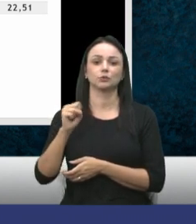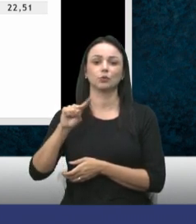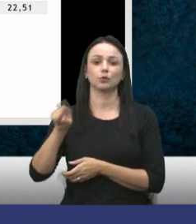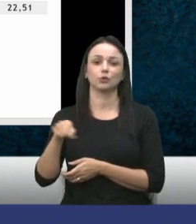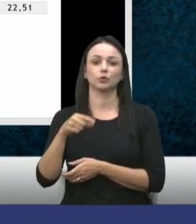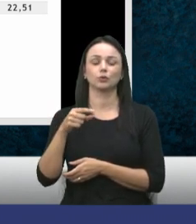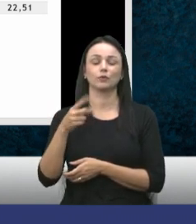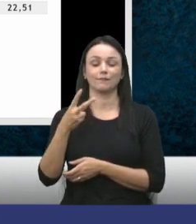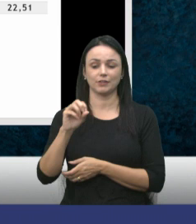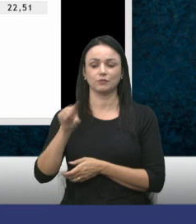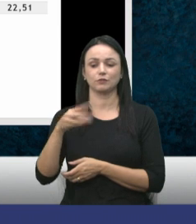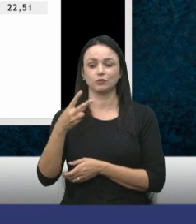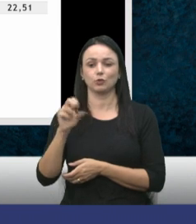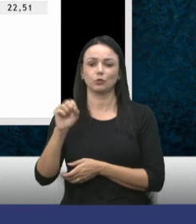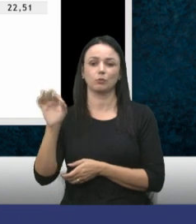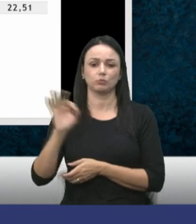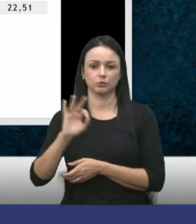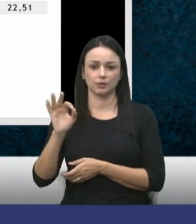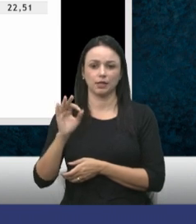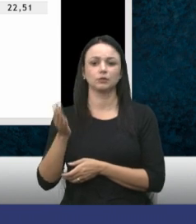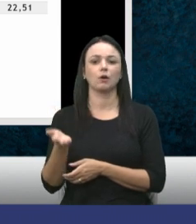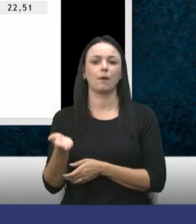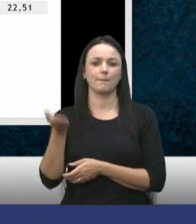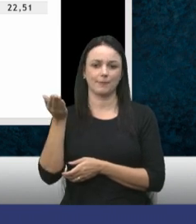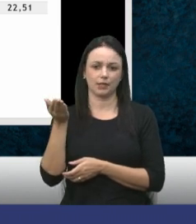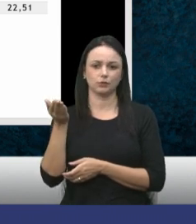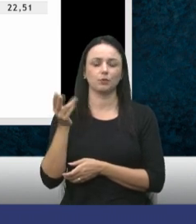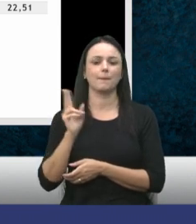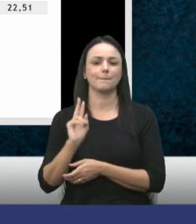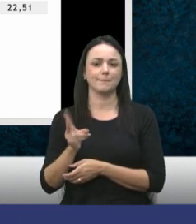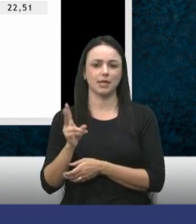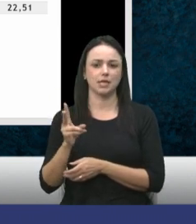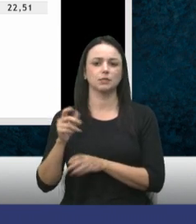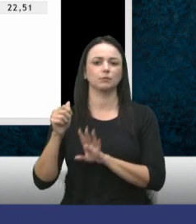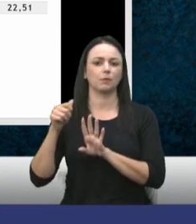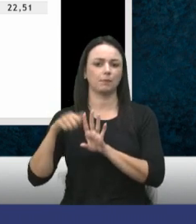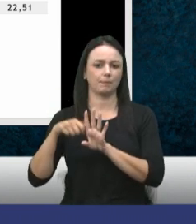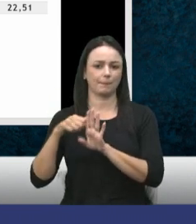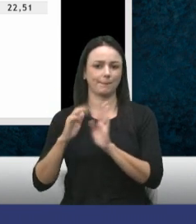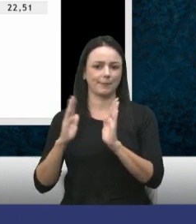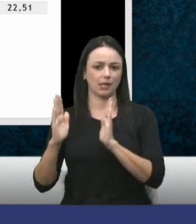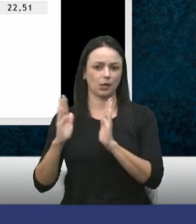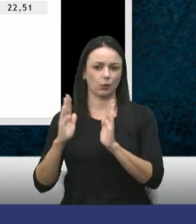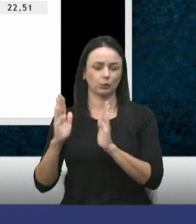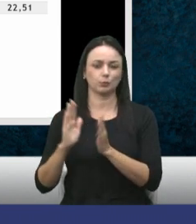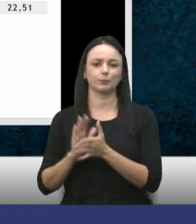20,28% de aumento em relação ao mesmo período de 2023.